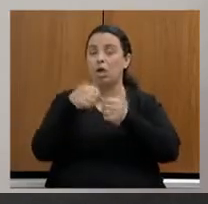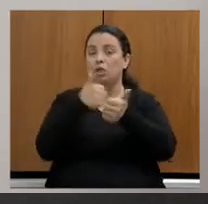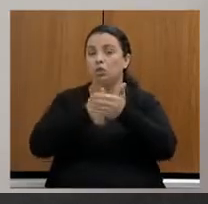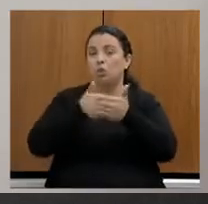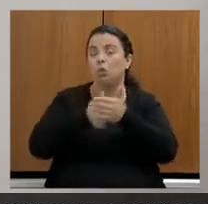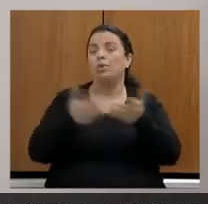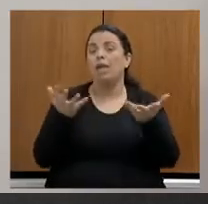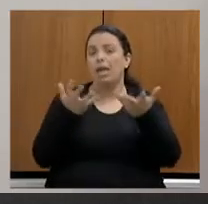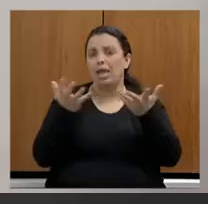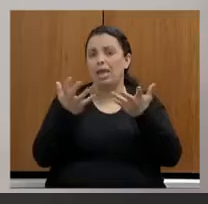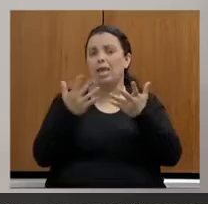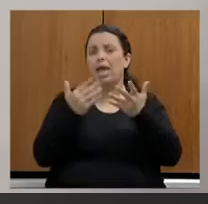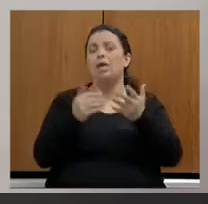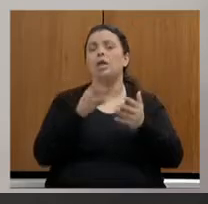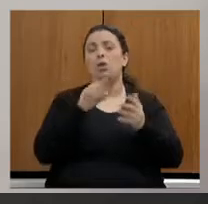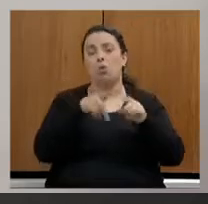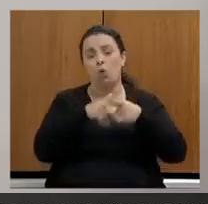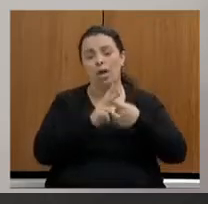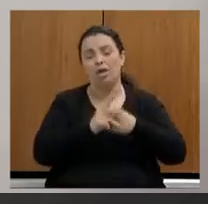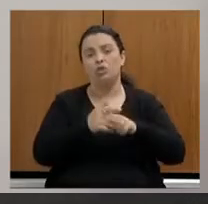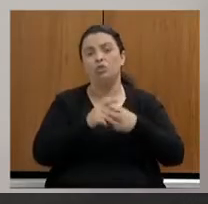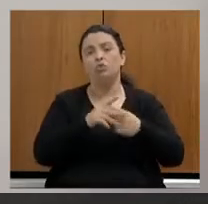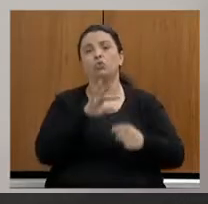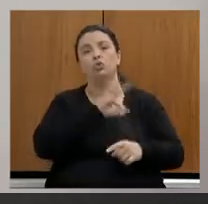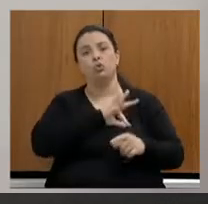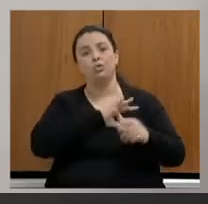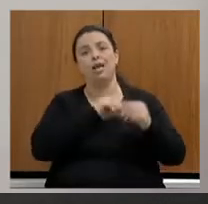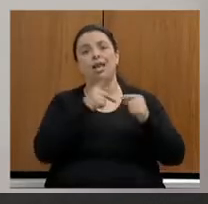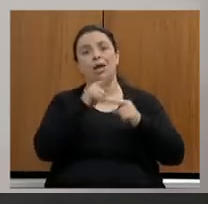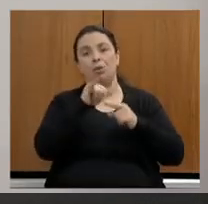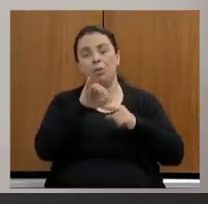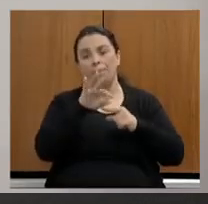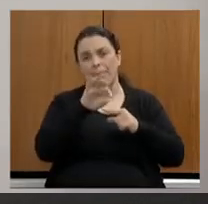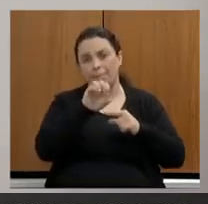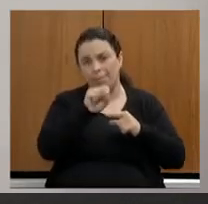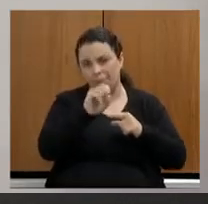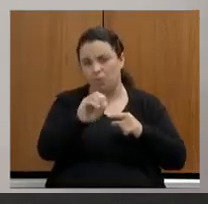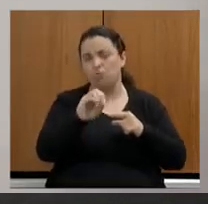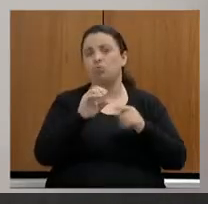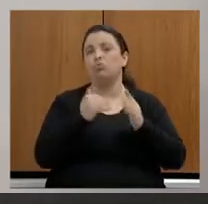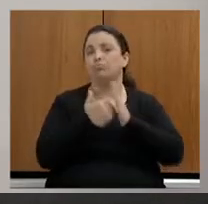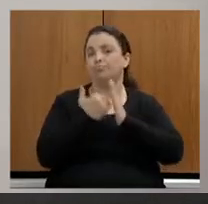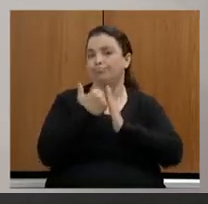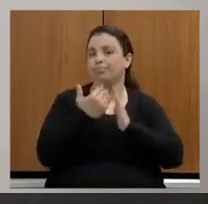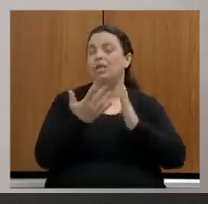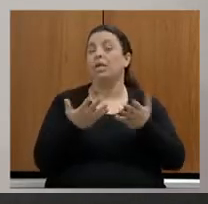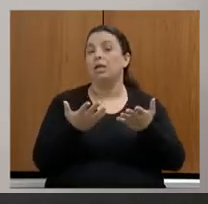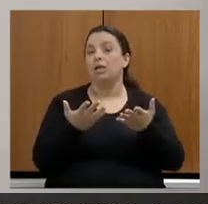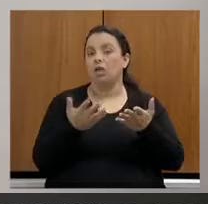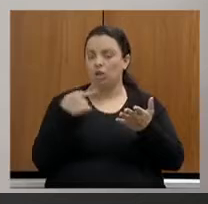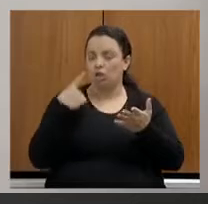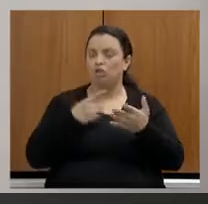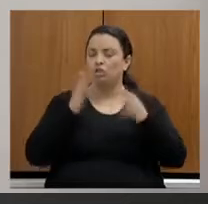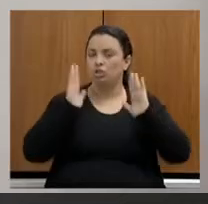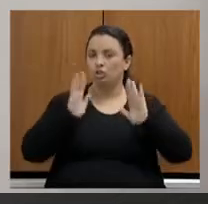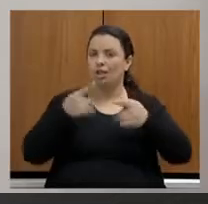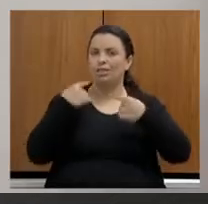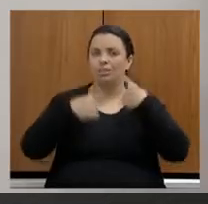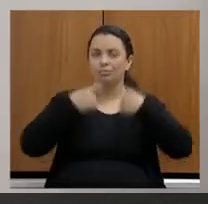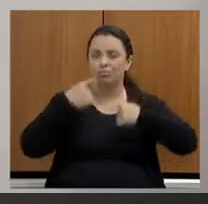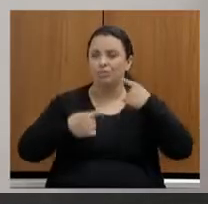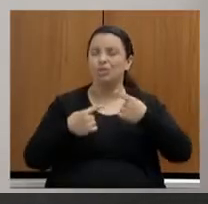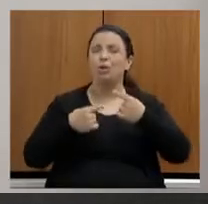vinculados existem como nós iniciamos aqui no debate inicial do plano aqui hoje quando nós discutimos os